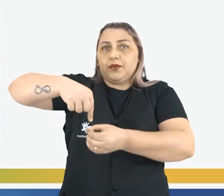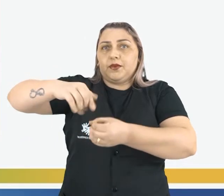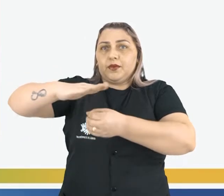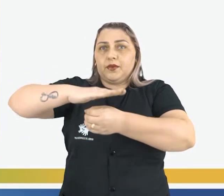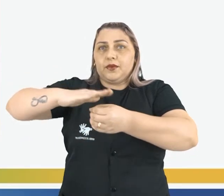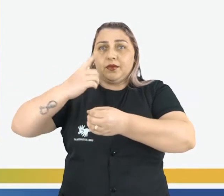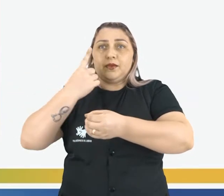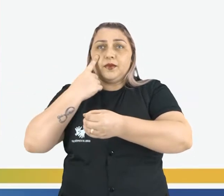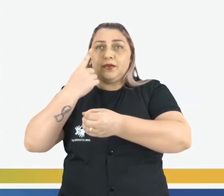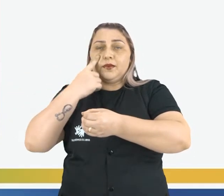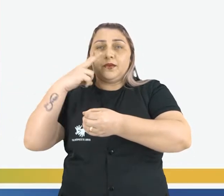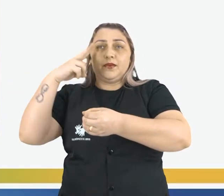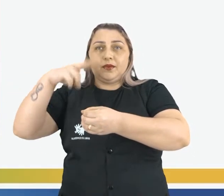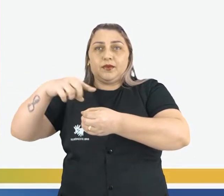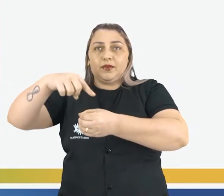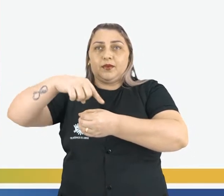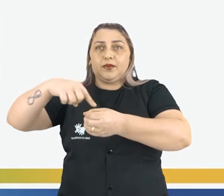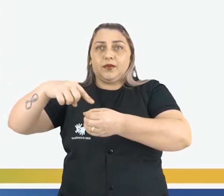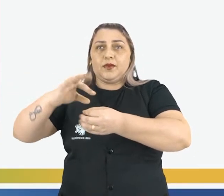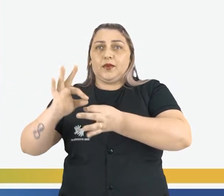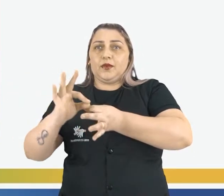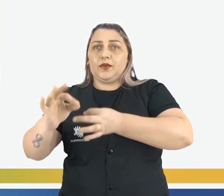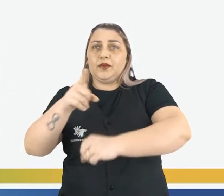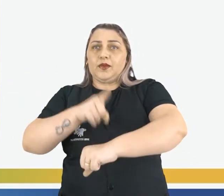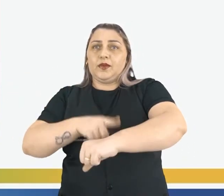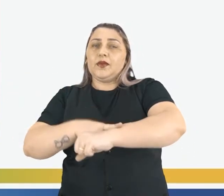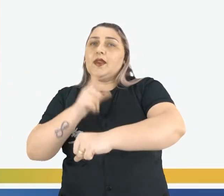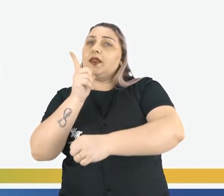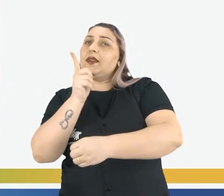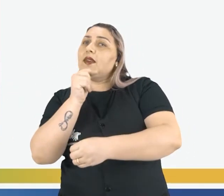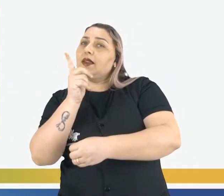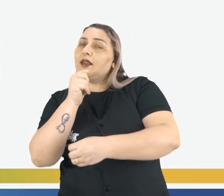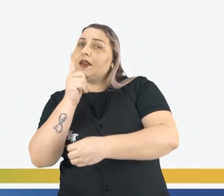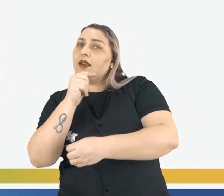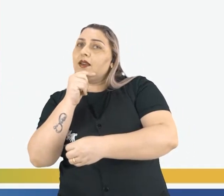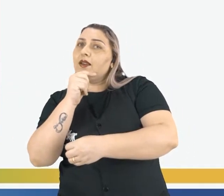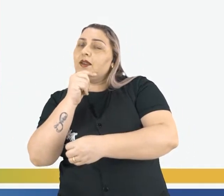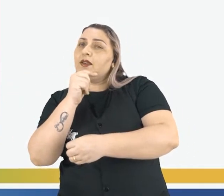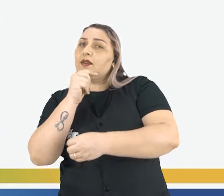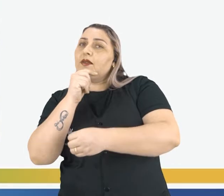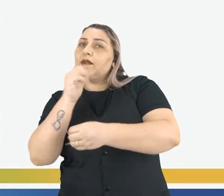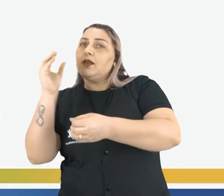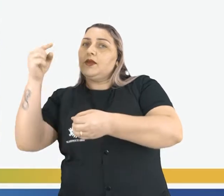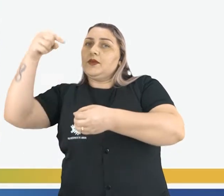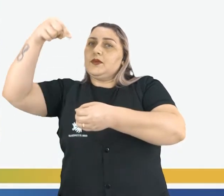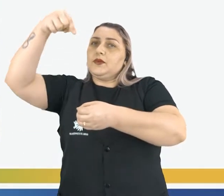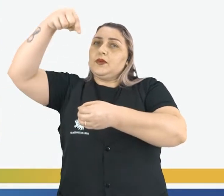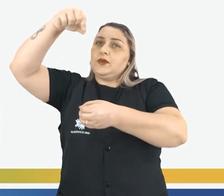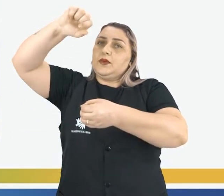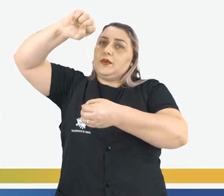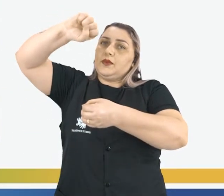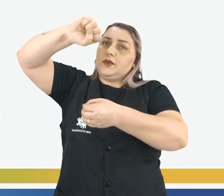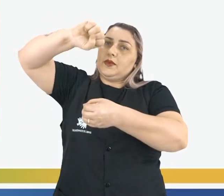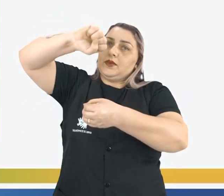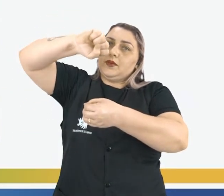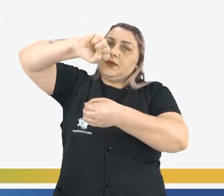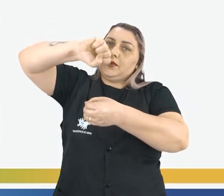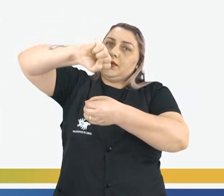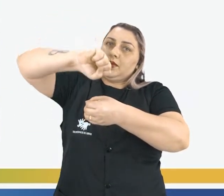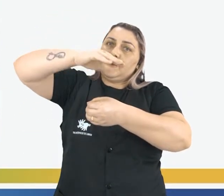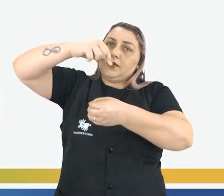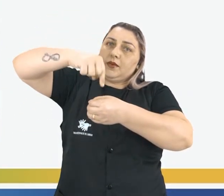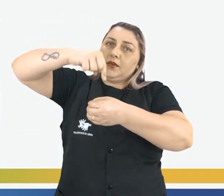cima? Media-se o tempo que a água levava para passar da vasilha